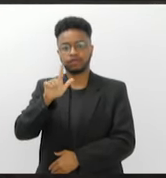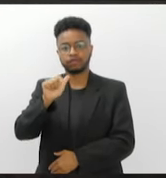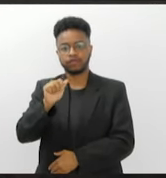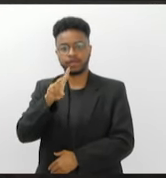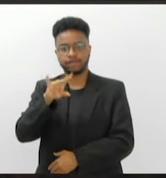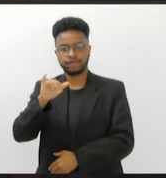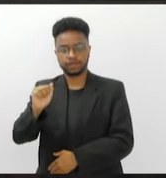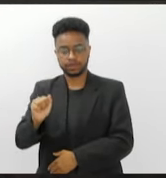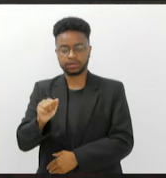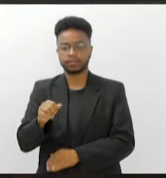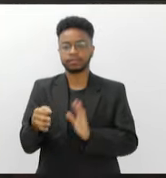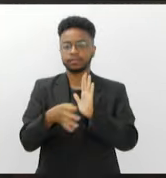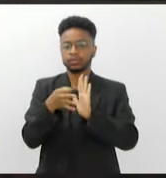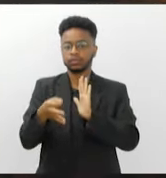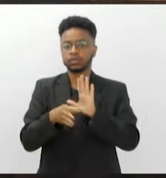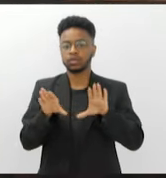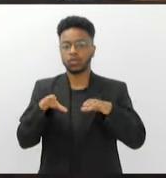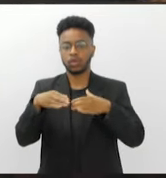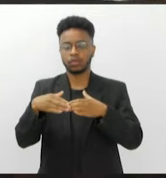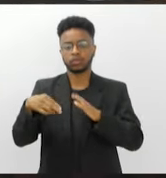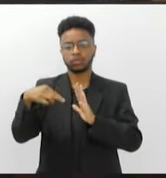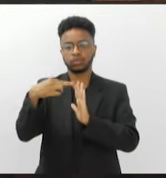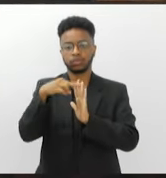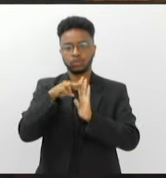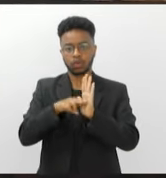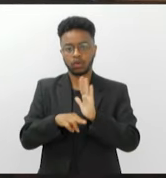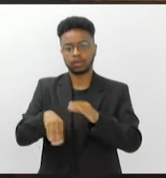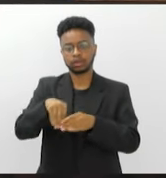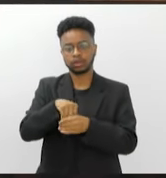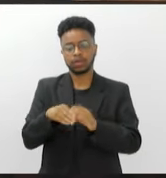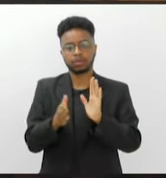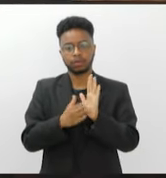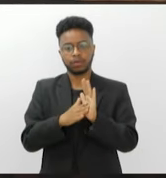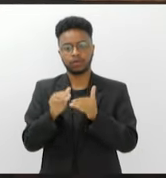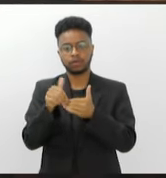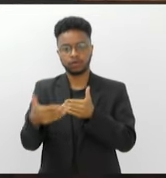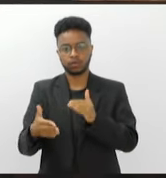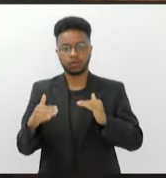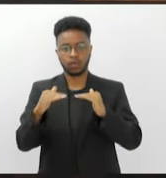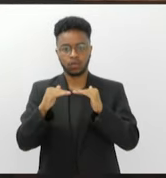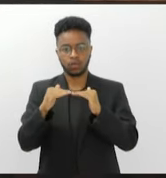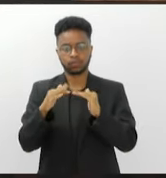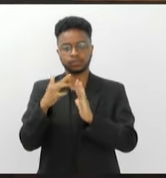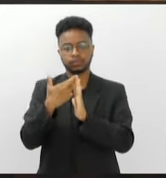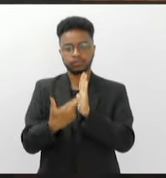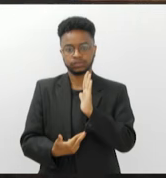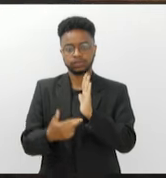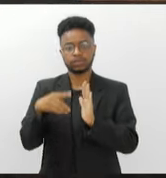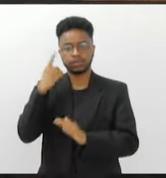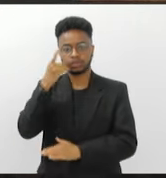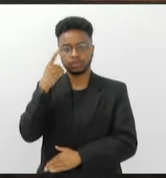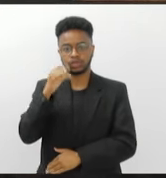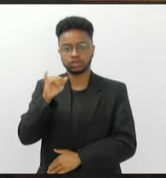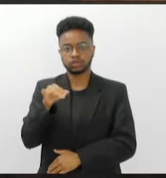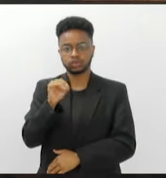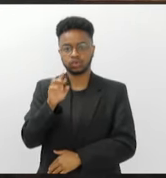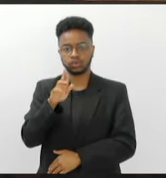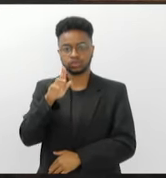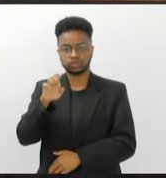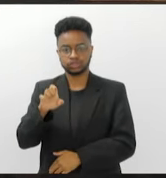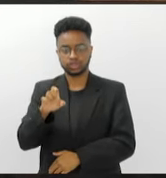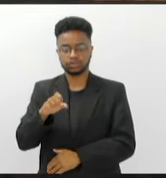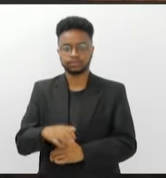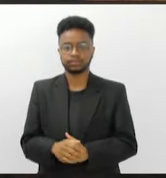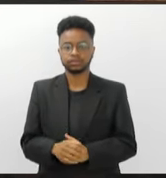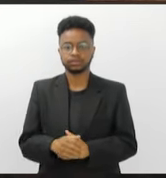Flávia. Parecer da Comissão de Normas Internas e Proposições Externas favorável, Relatoria do deputado Jorge Felipe Neto.